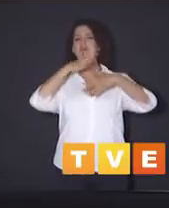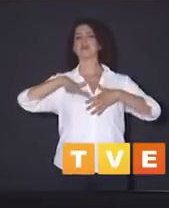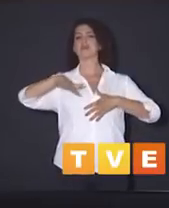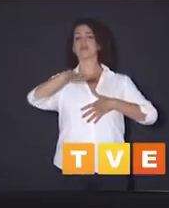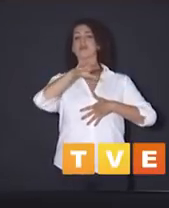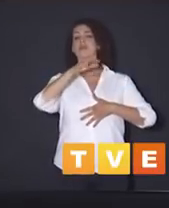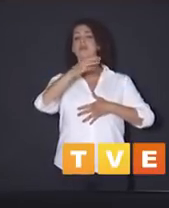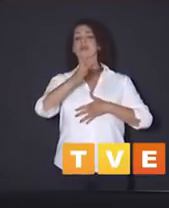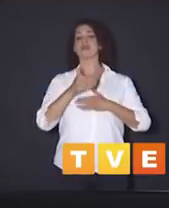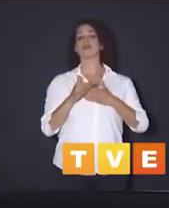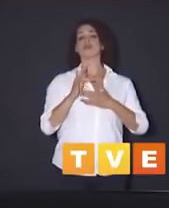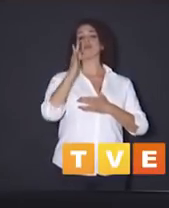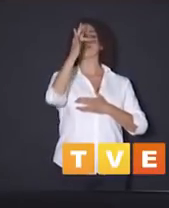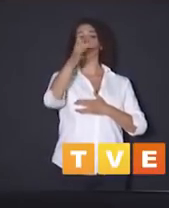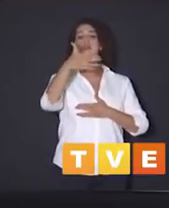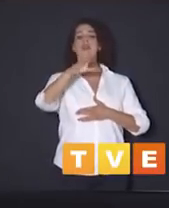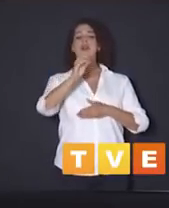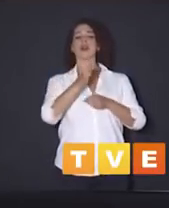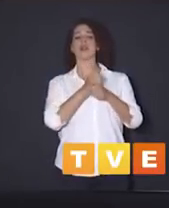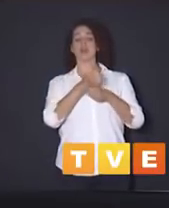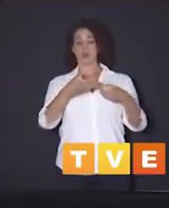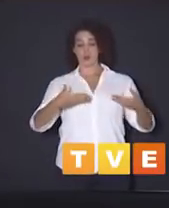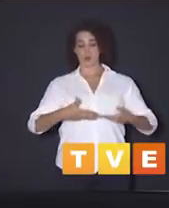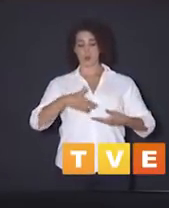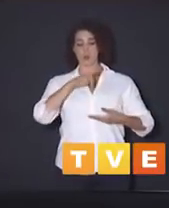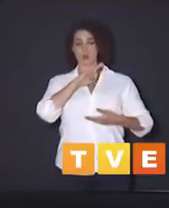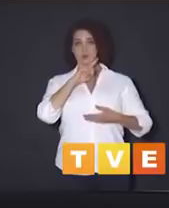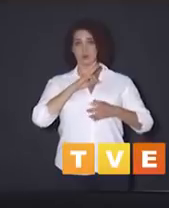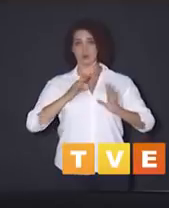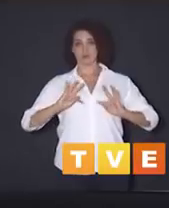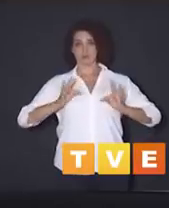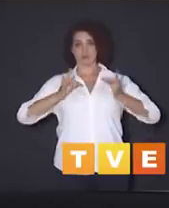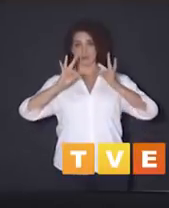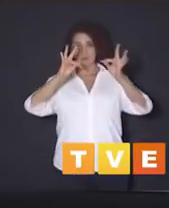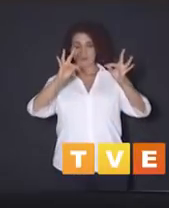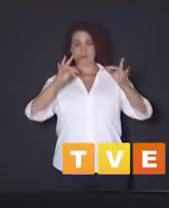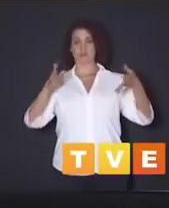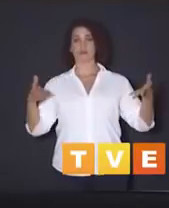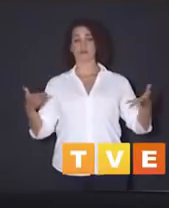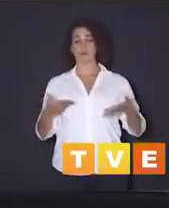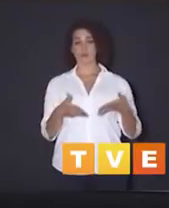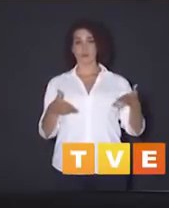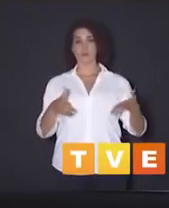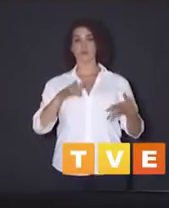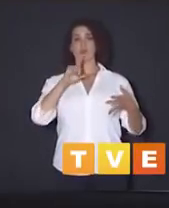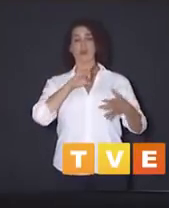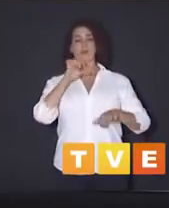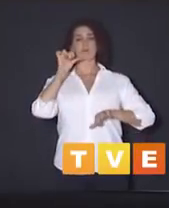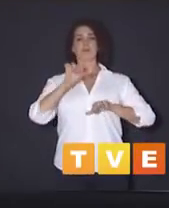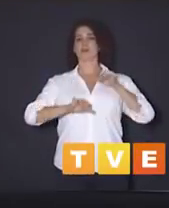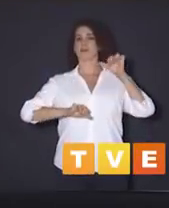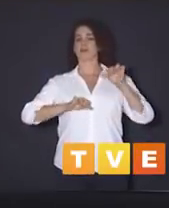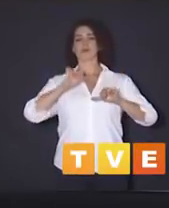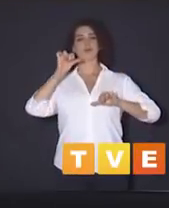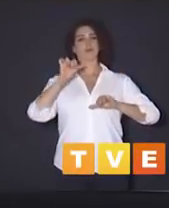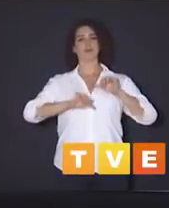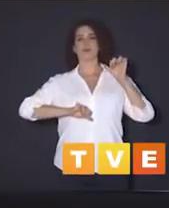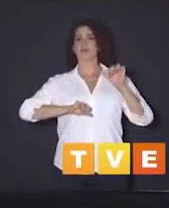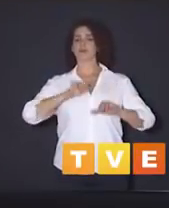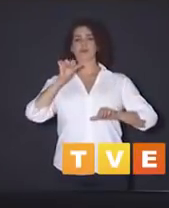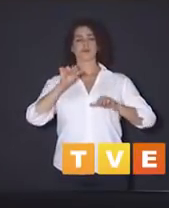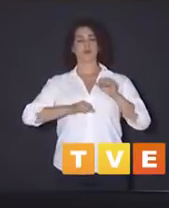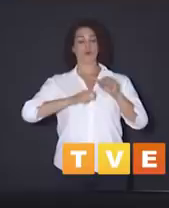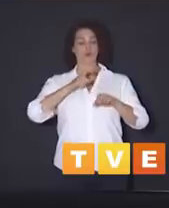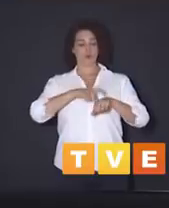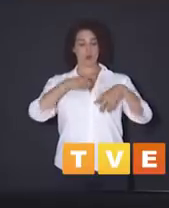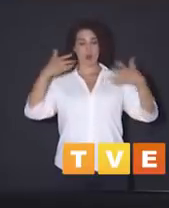hoje nós temos a tecnologia se hoje nós temos todas essas mutações o tempo presente